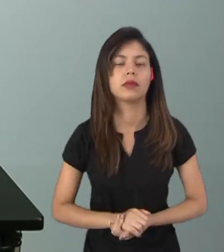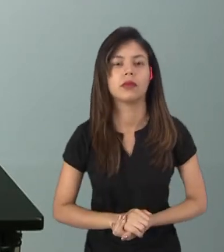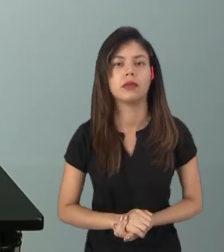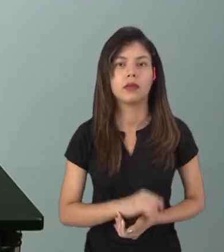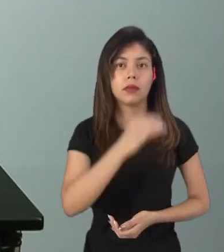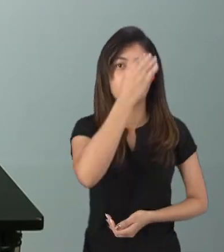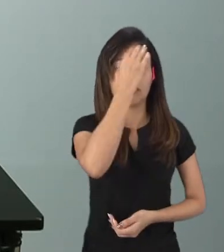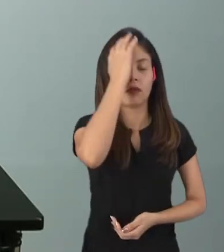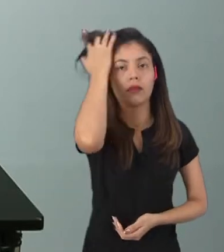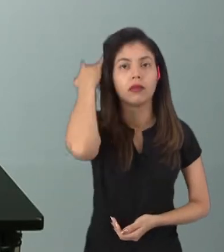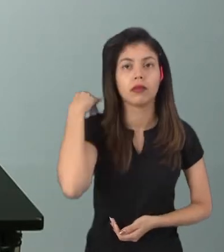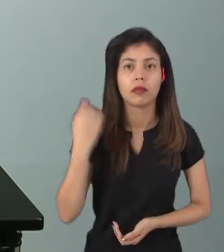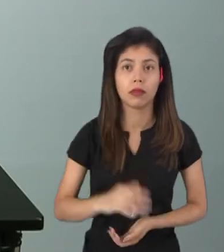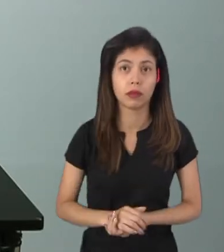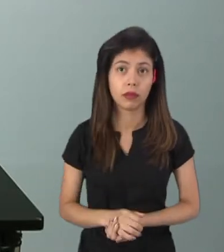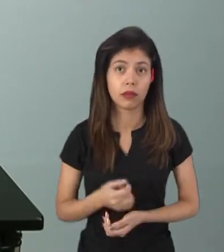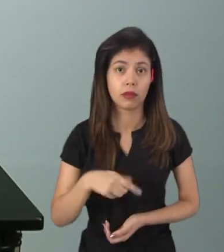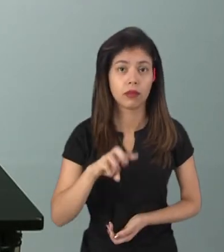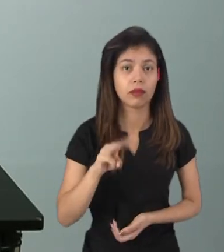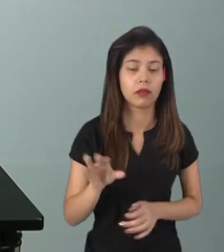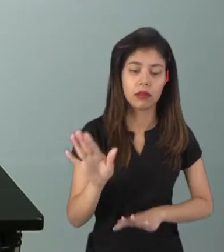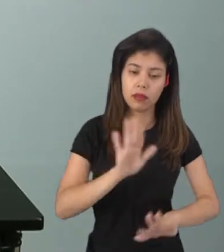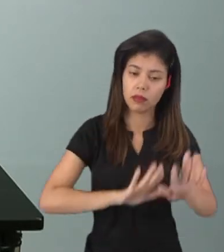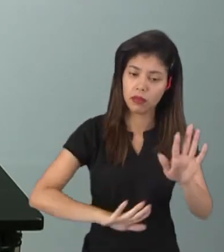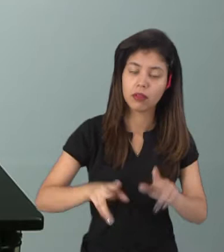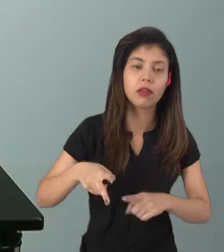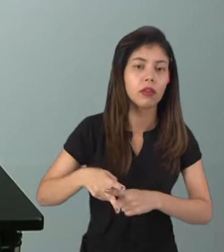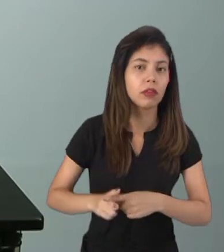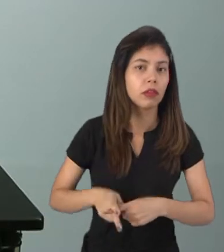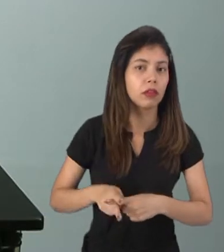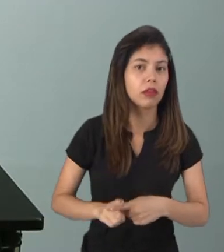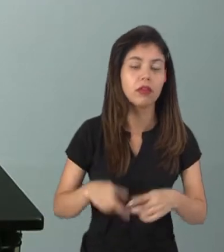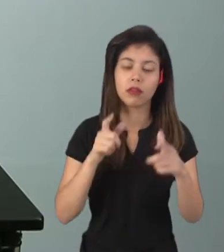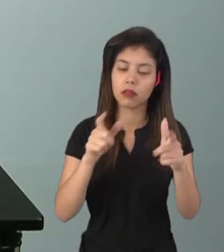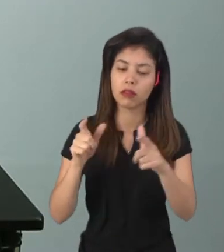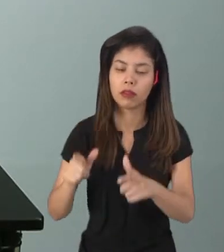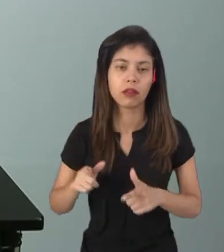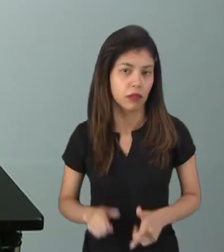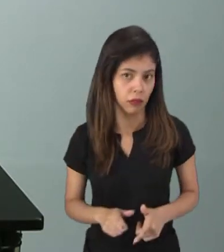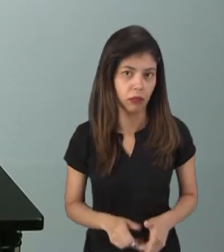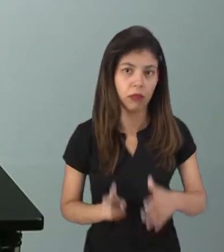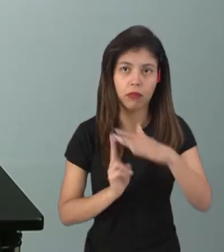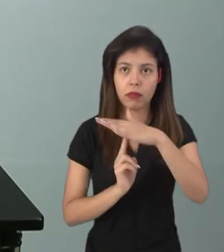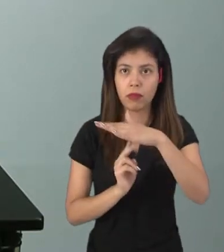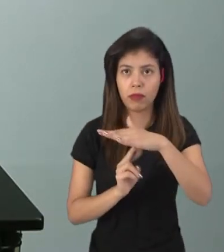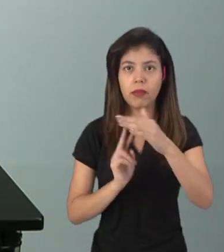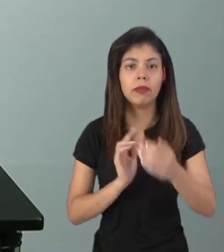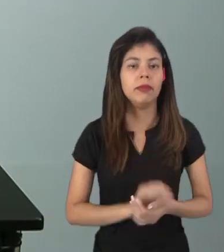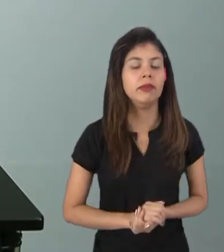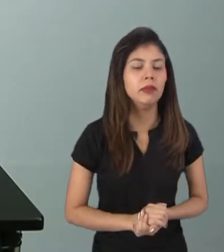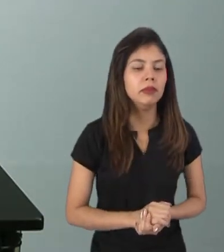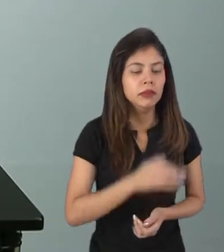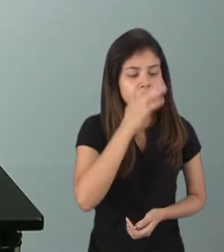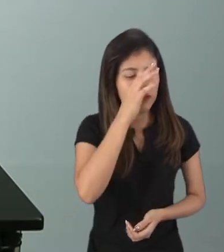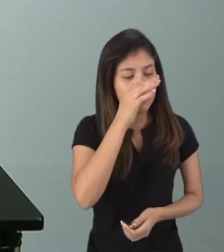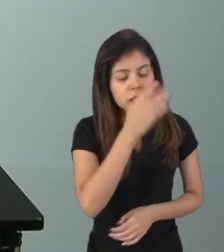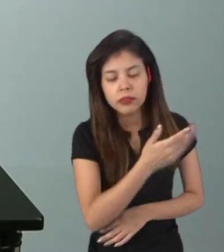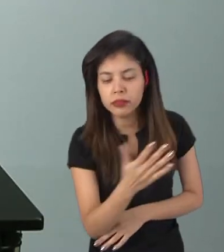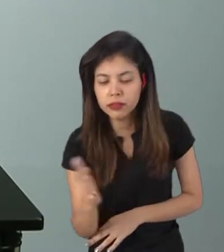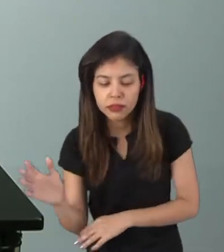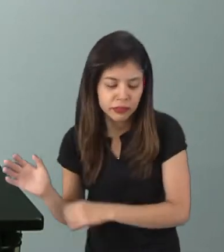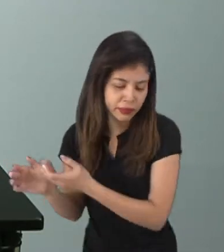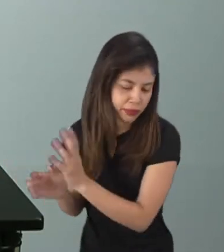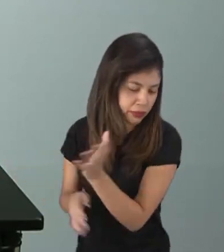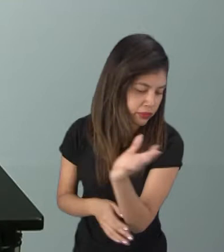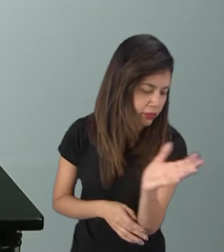preservar. Mas quem realmente vai dar a manutenção, né, dos bancos, né, dos jardins, vai